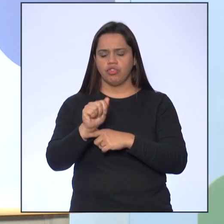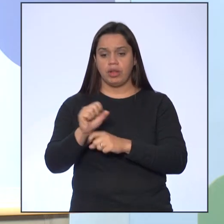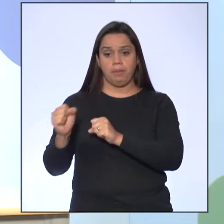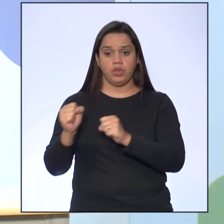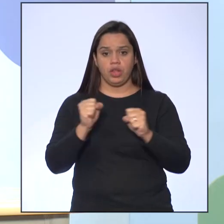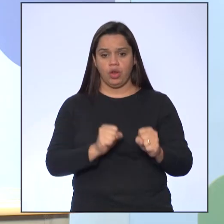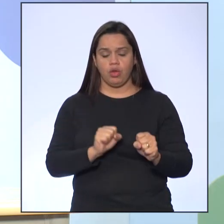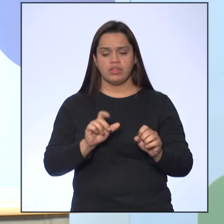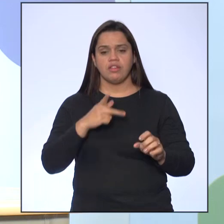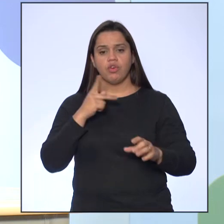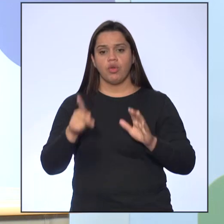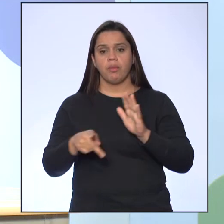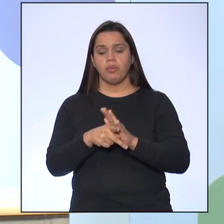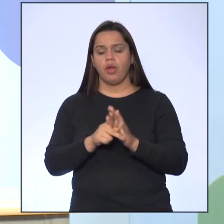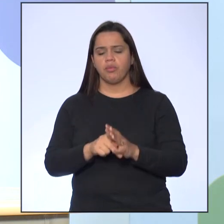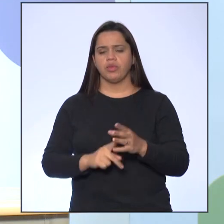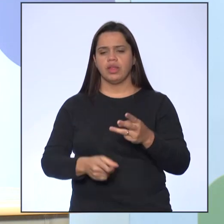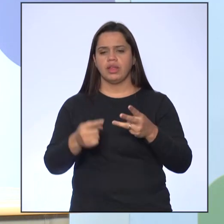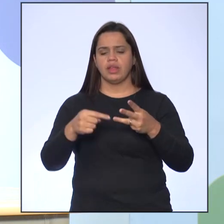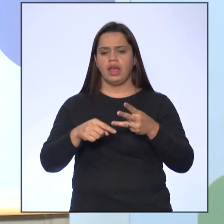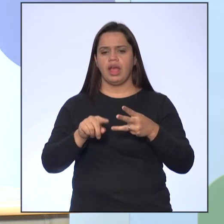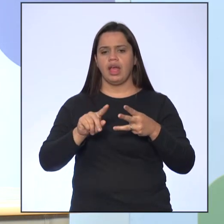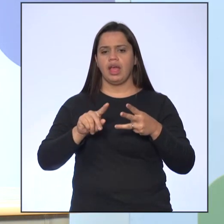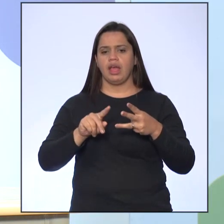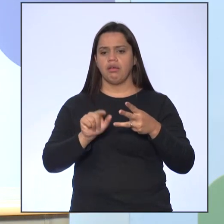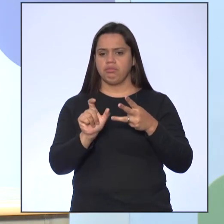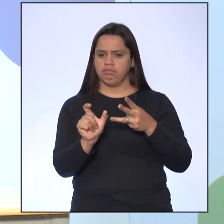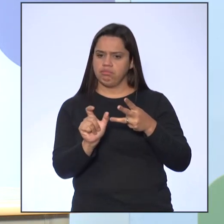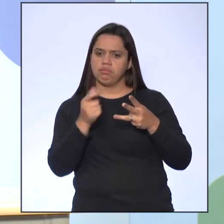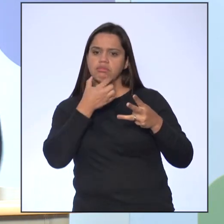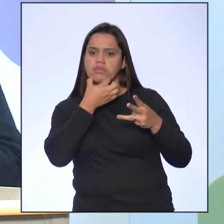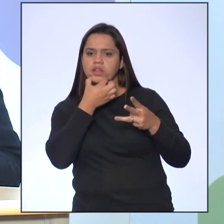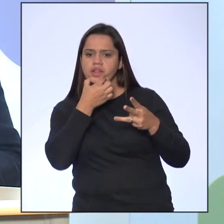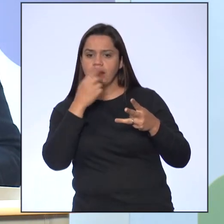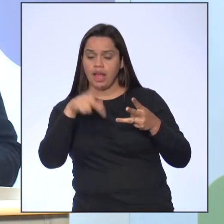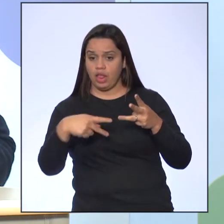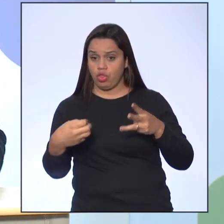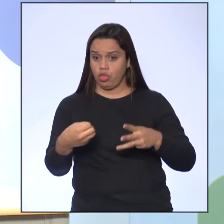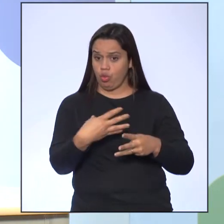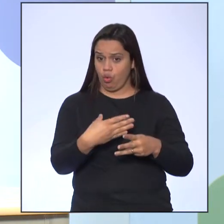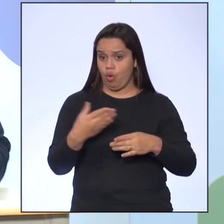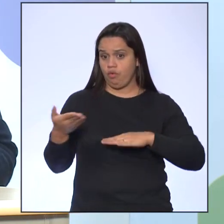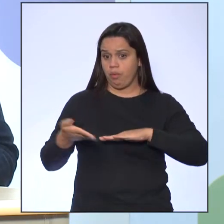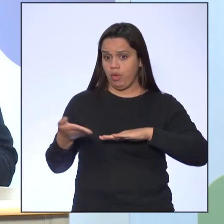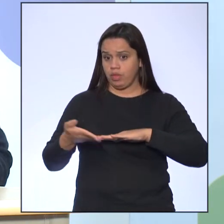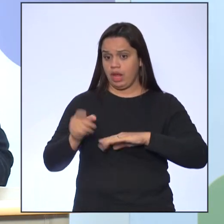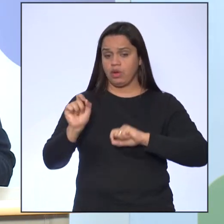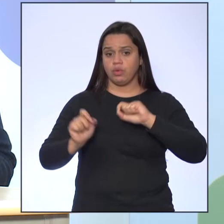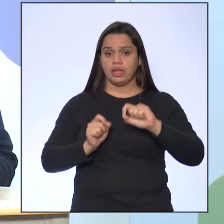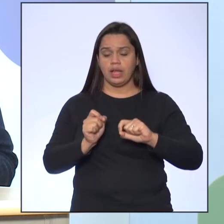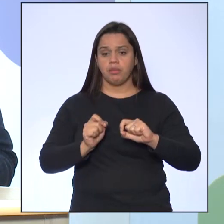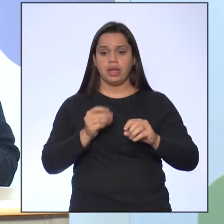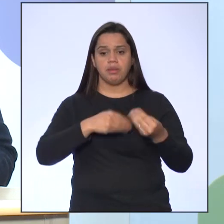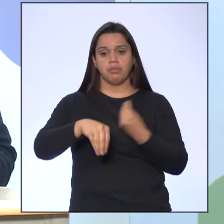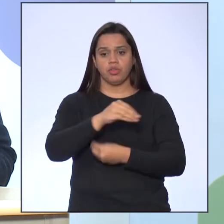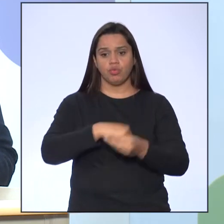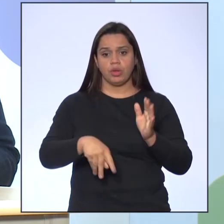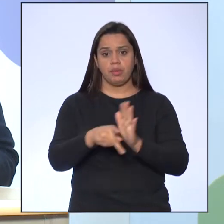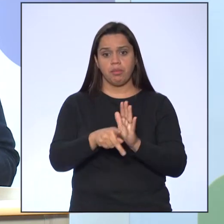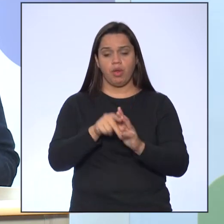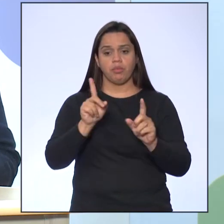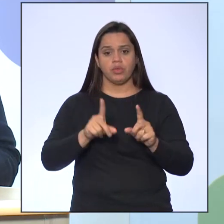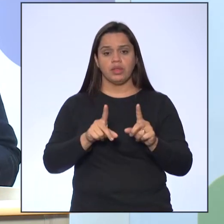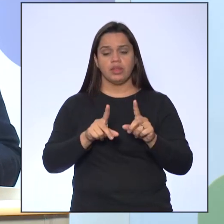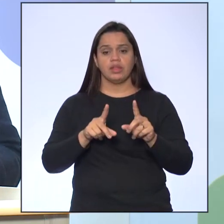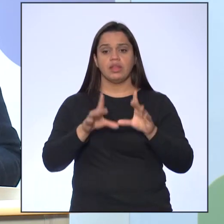trap, na verdade, né, ele é um estilo musical moderno, né, novo aí da atualidade, onde ele mistura elementos do rap, que é justamente essa